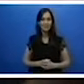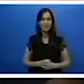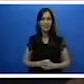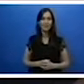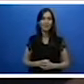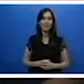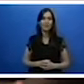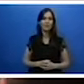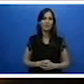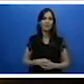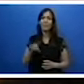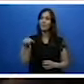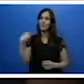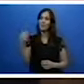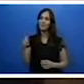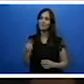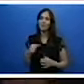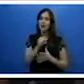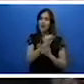Continuando.